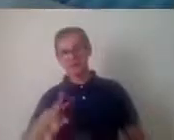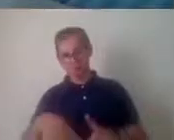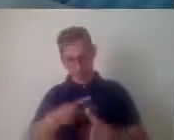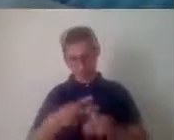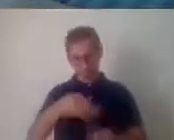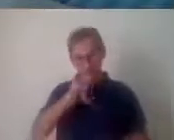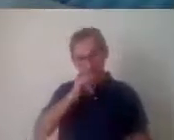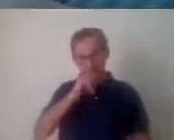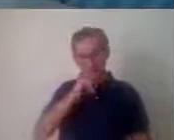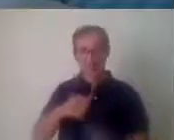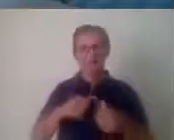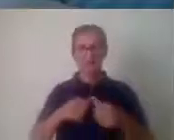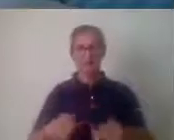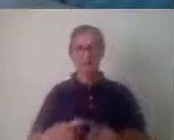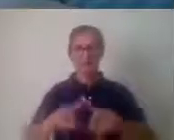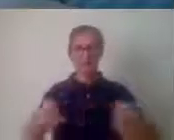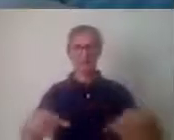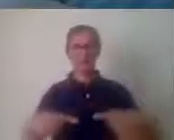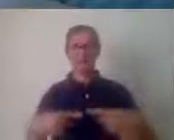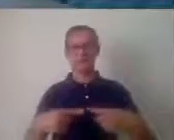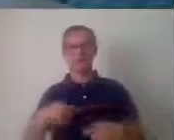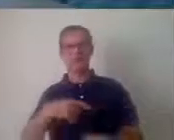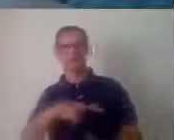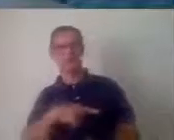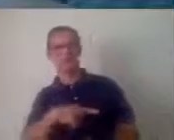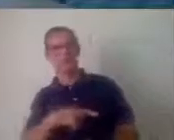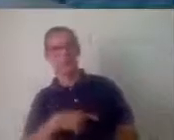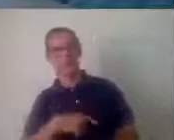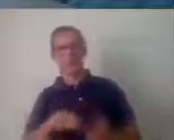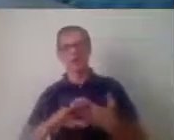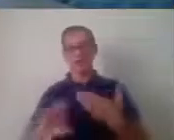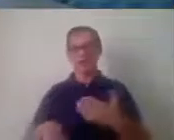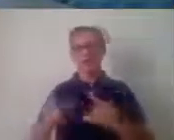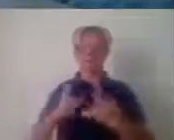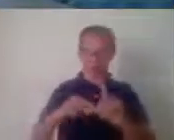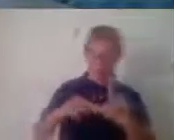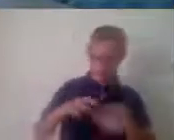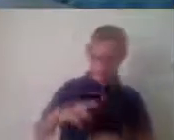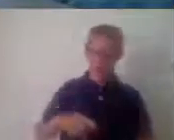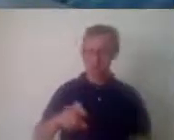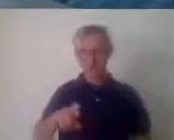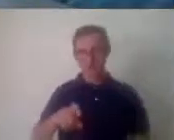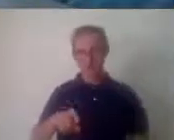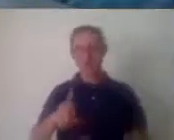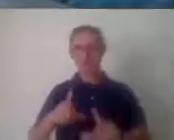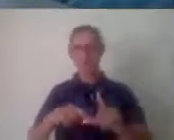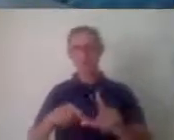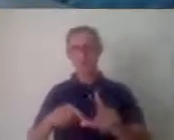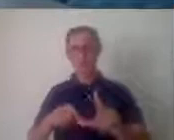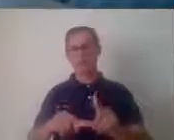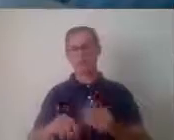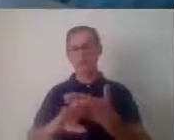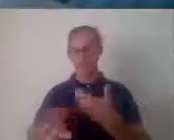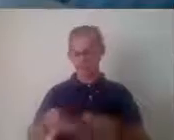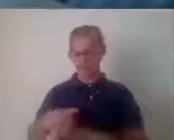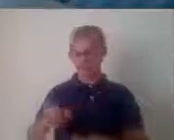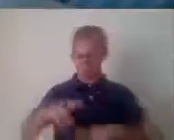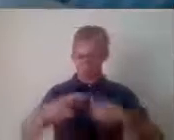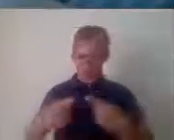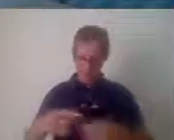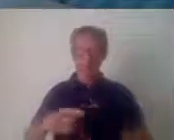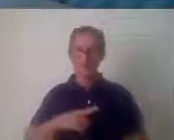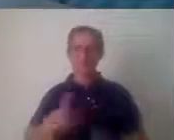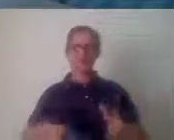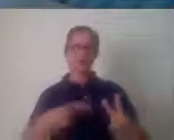exemplo, em relação a essa região, eu teria que isolar uma das letras, eu teria que isolar x ou y, e aí ia aparecer